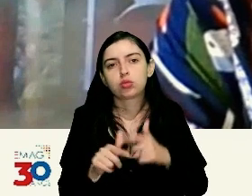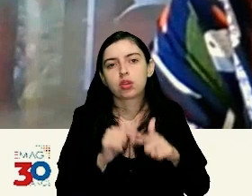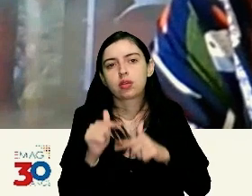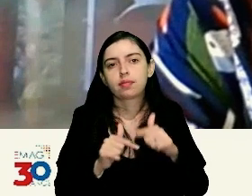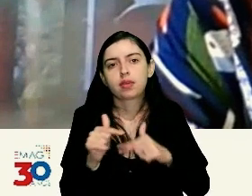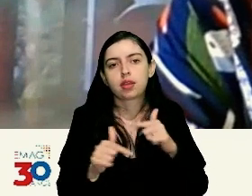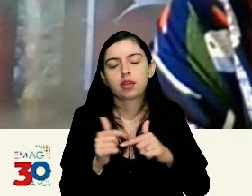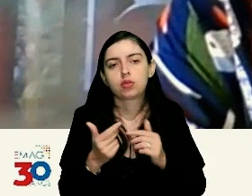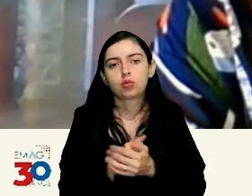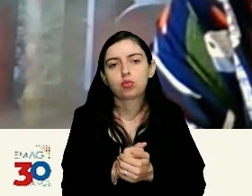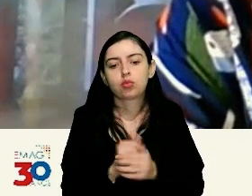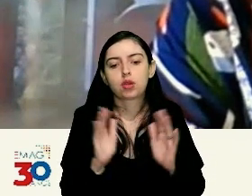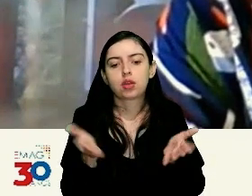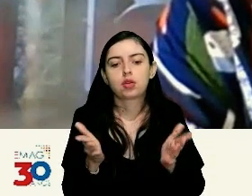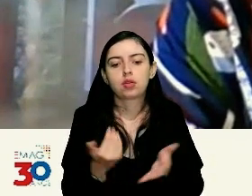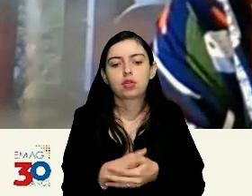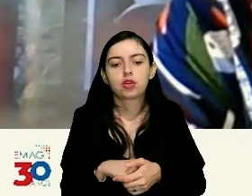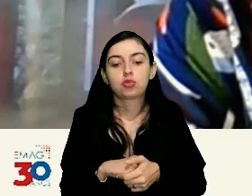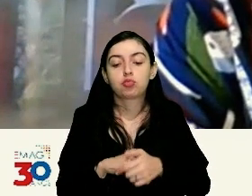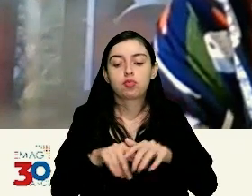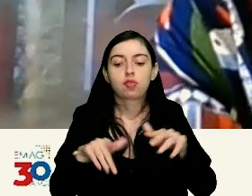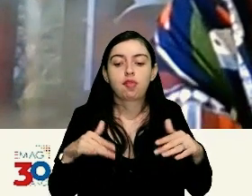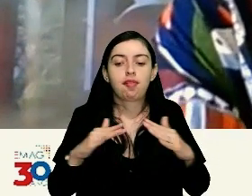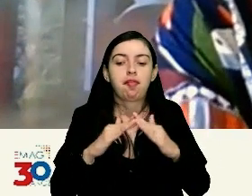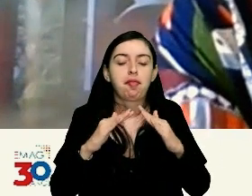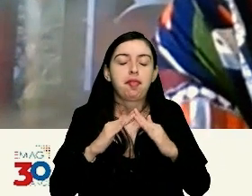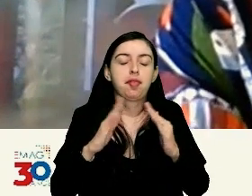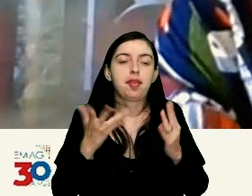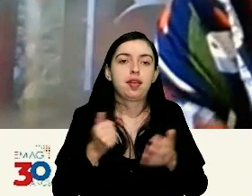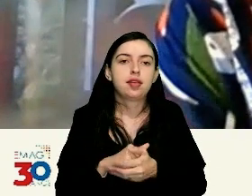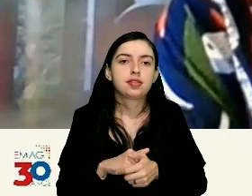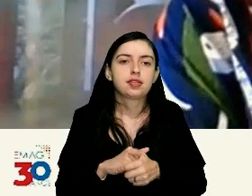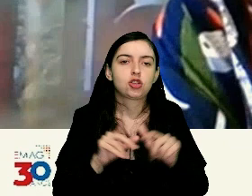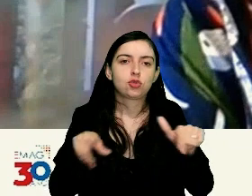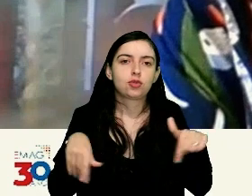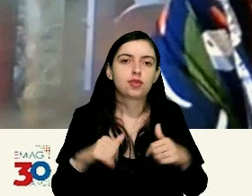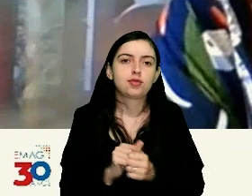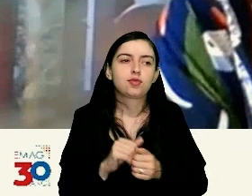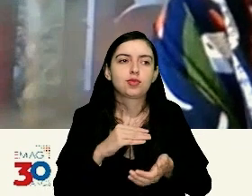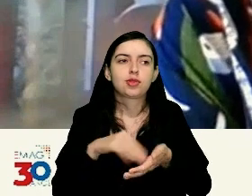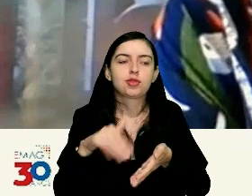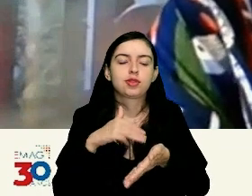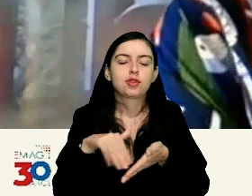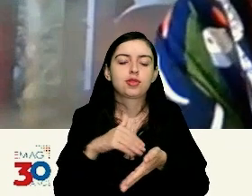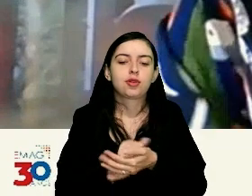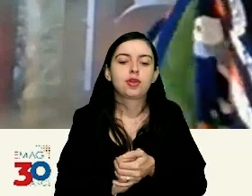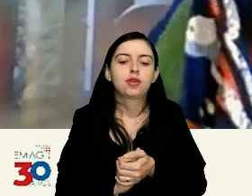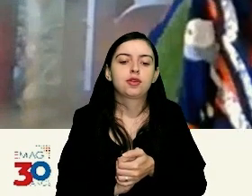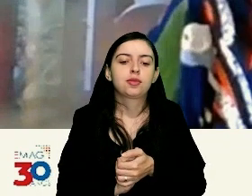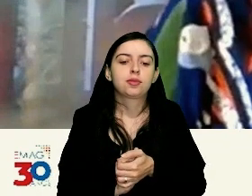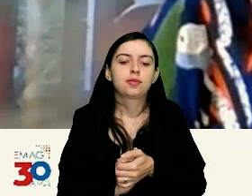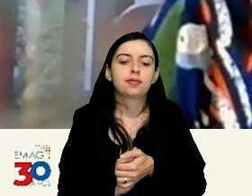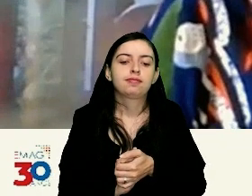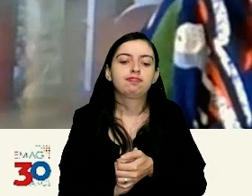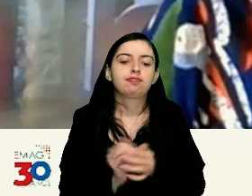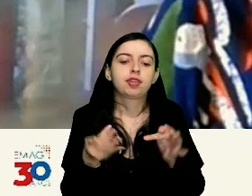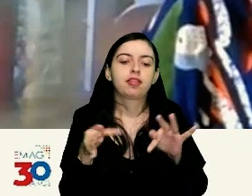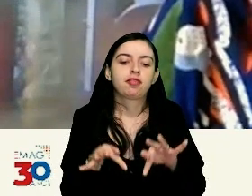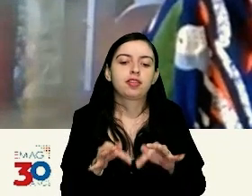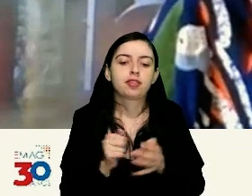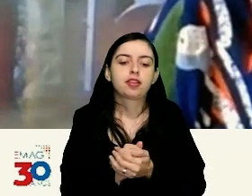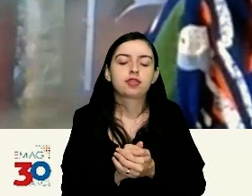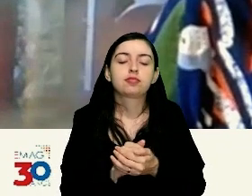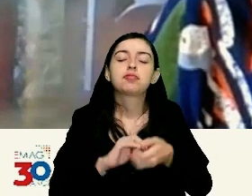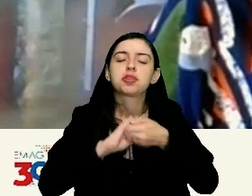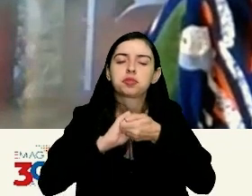em home, estou aqui no meu quarto, que é meu escritório. Enfim, queria cumprimentar a todos e a todas